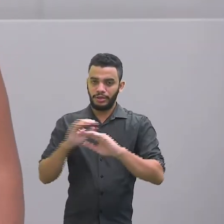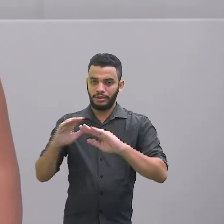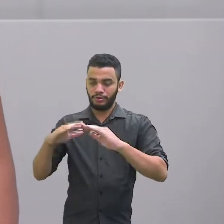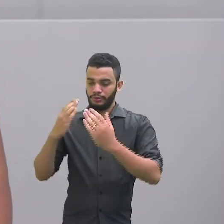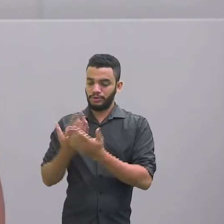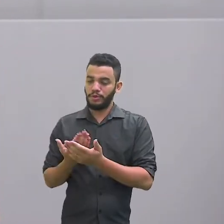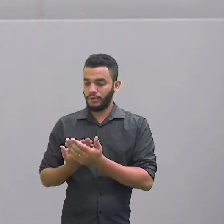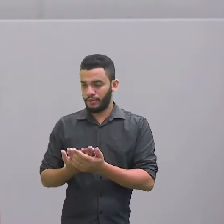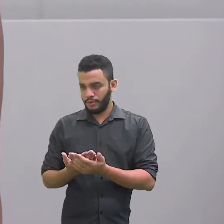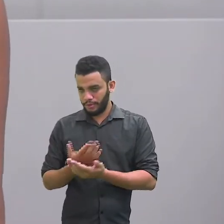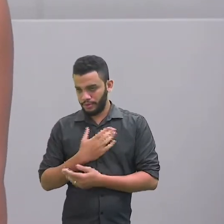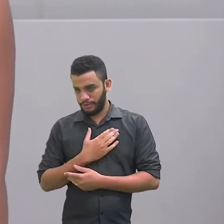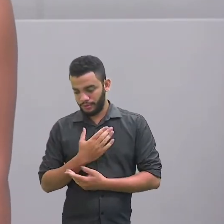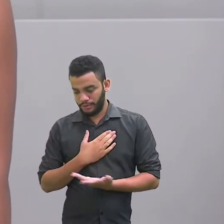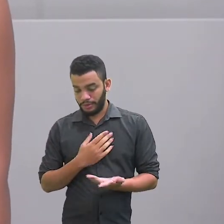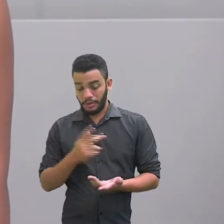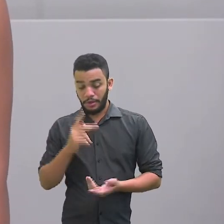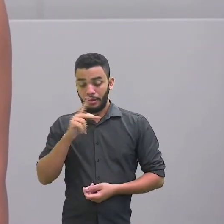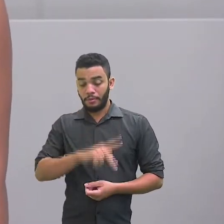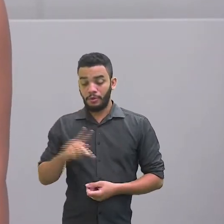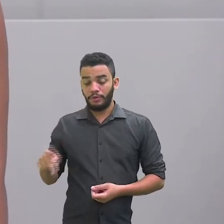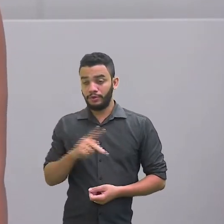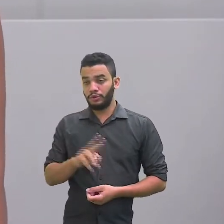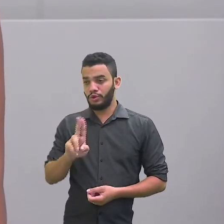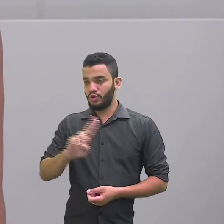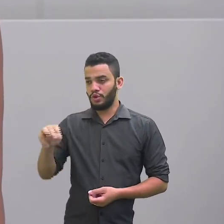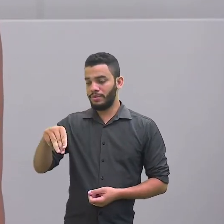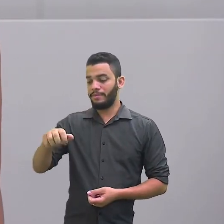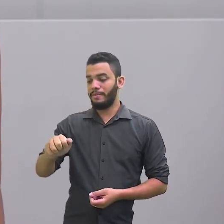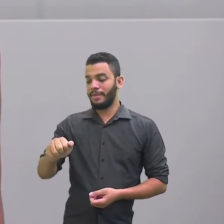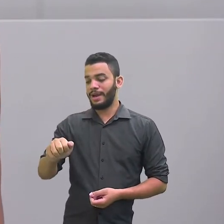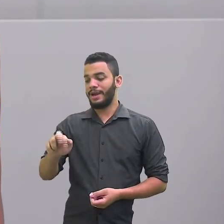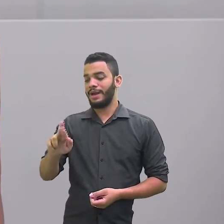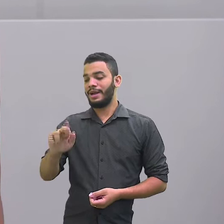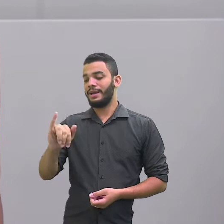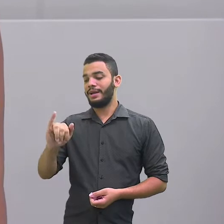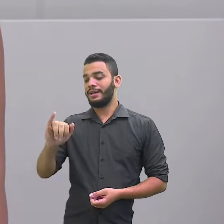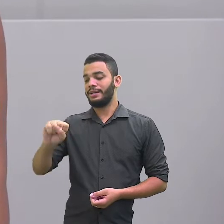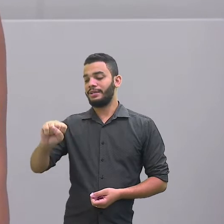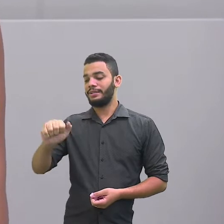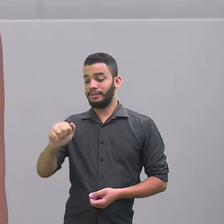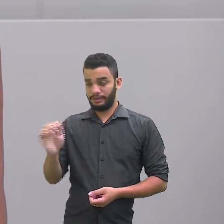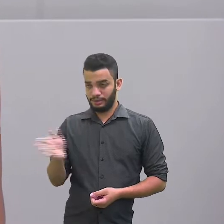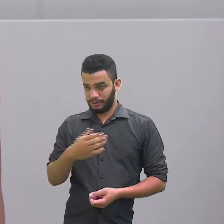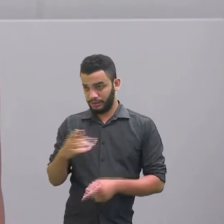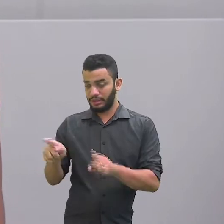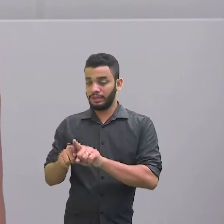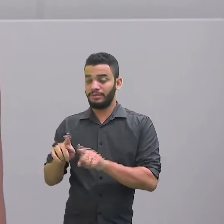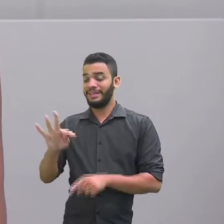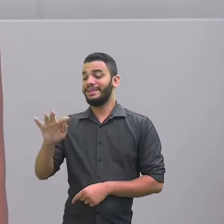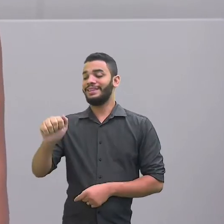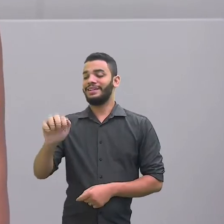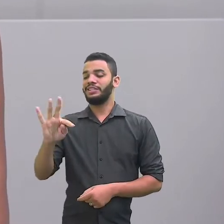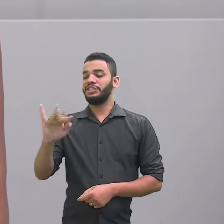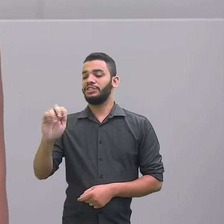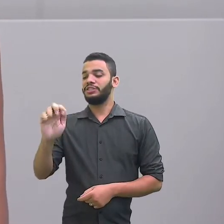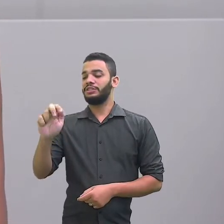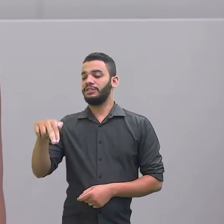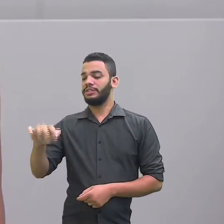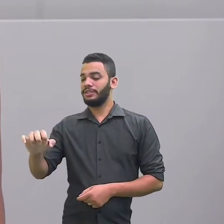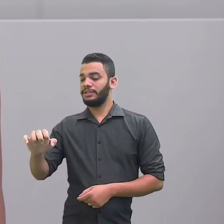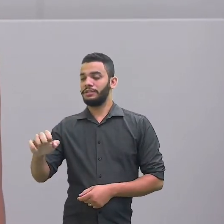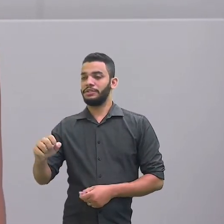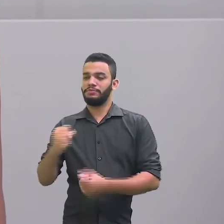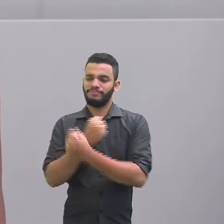para as minhas professoras Marisa e Tatiane, que me ajudaram muito e me apoiaram para chegar até aqui. Eu quero